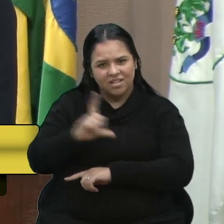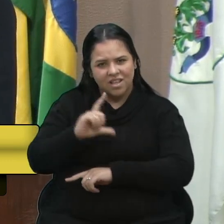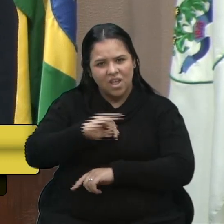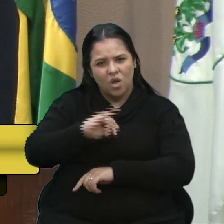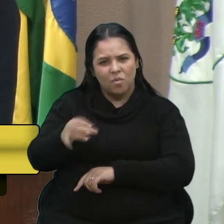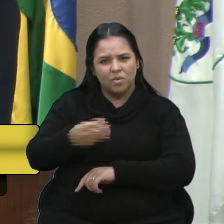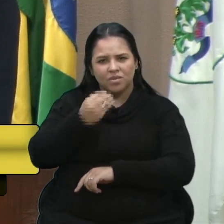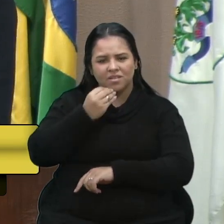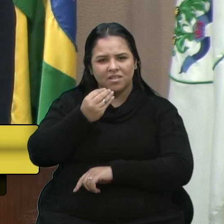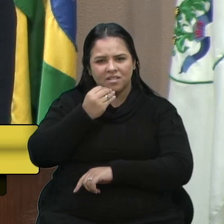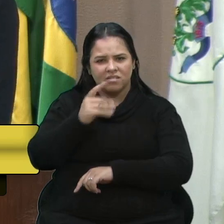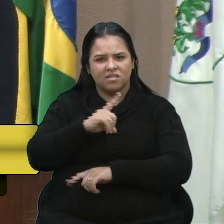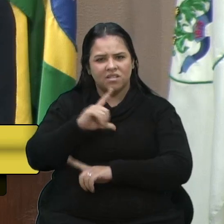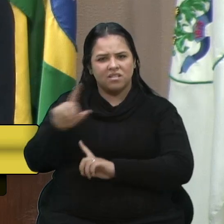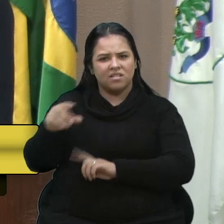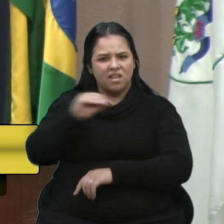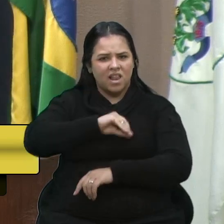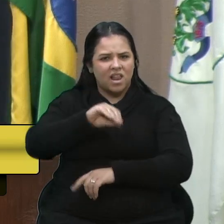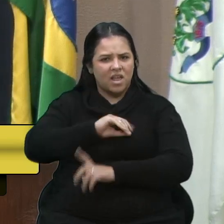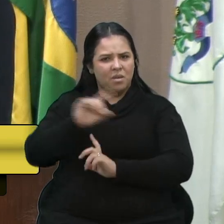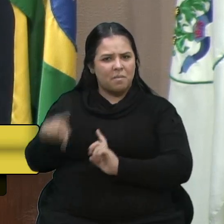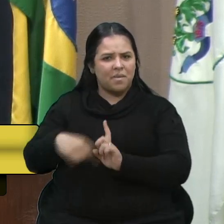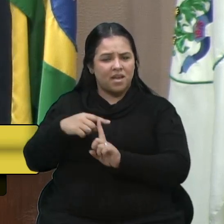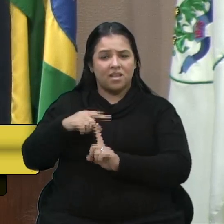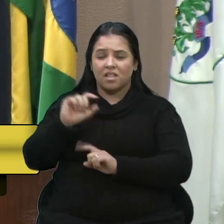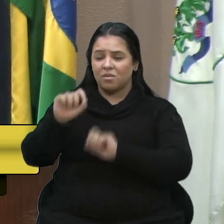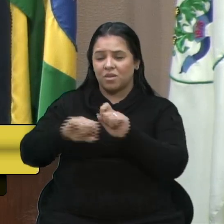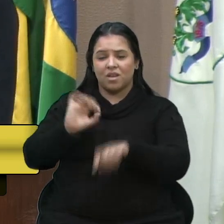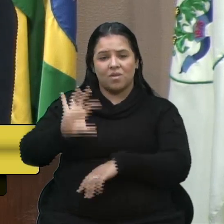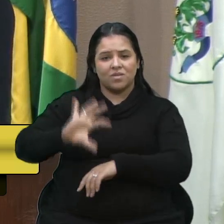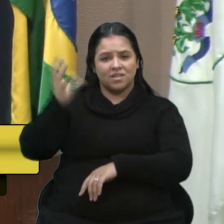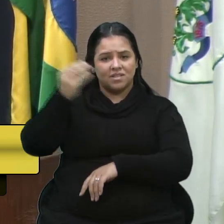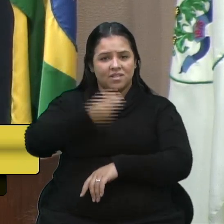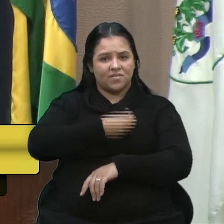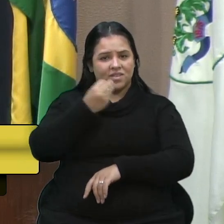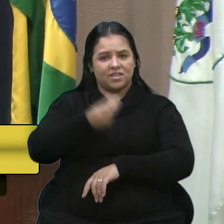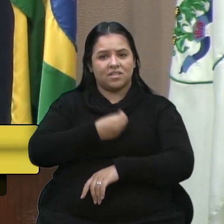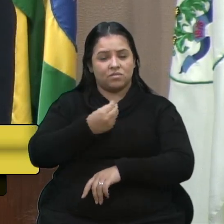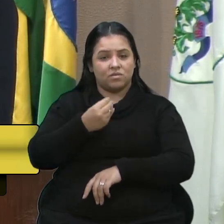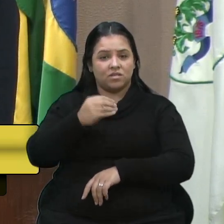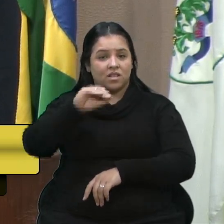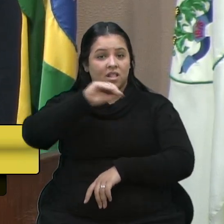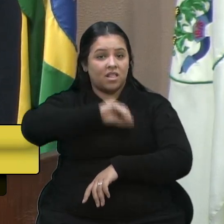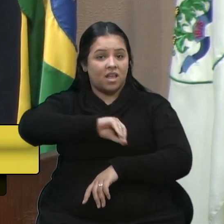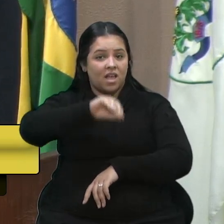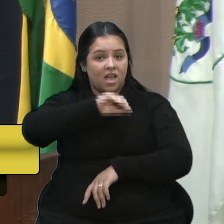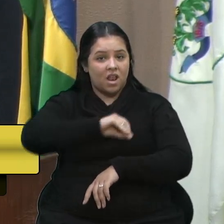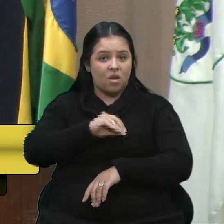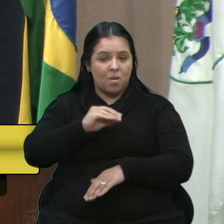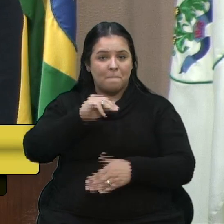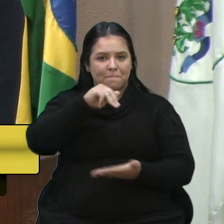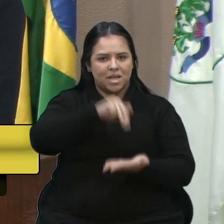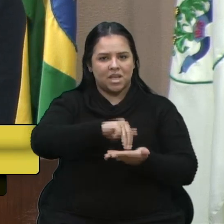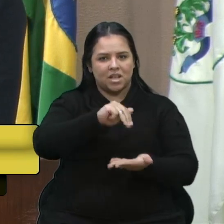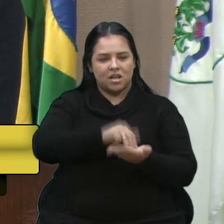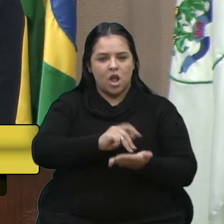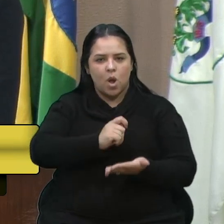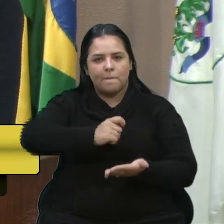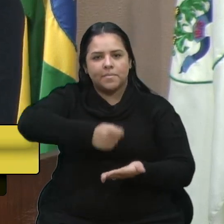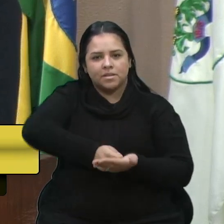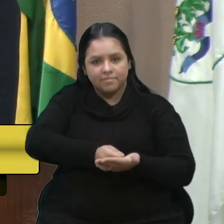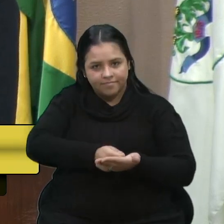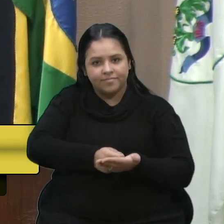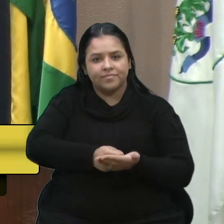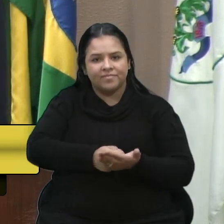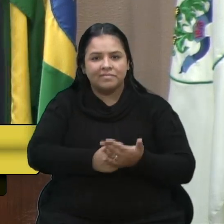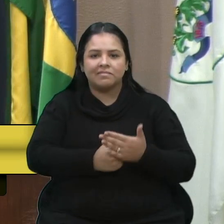oportunidade de ganhar mais? É assim que a vida acontece. O salário mínimo, ele obriga que empresários ou,